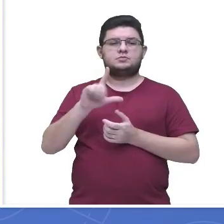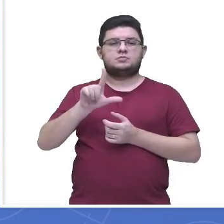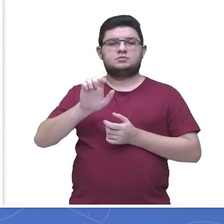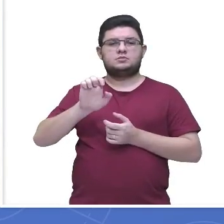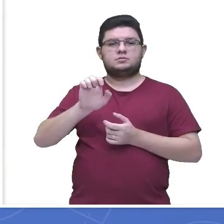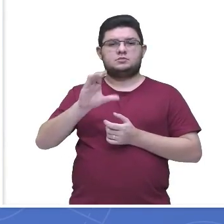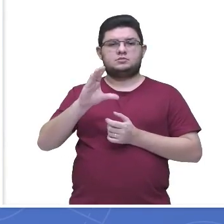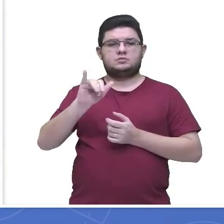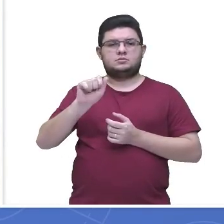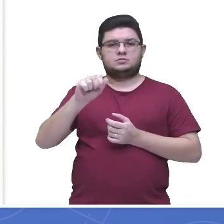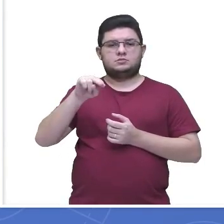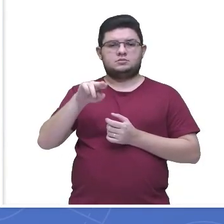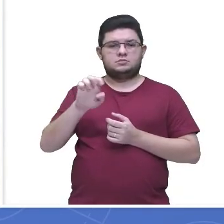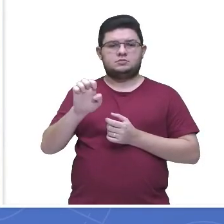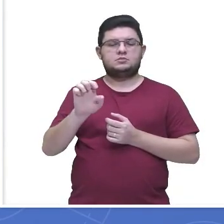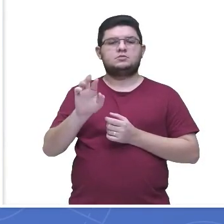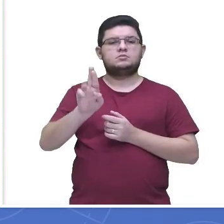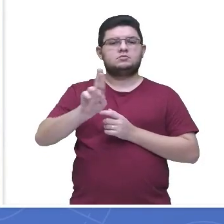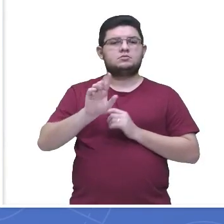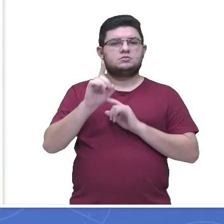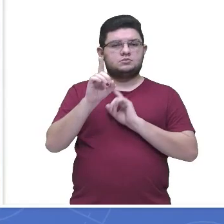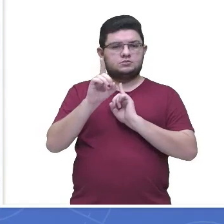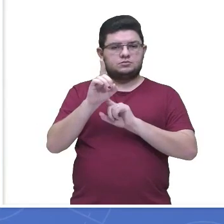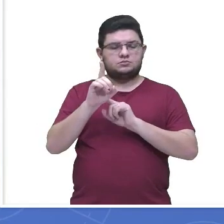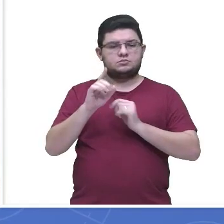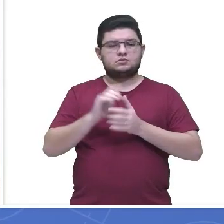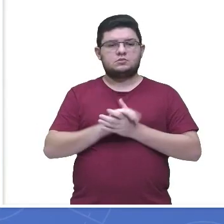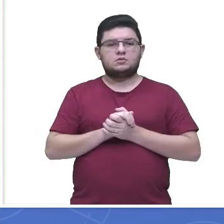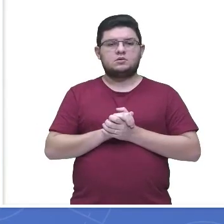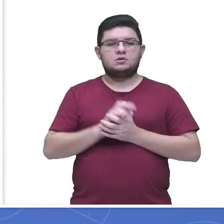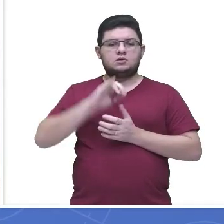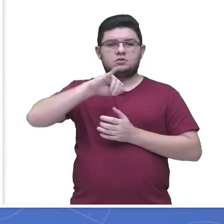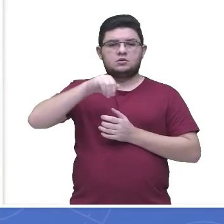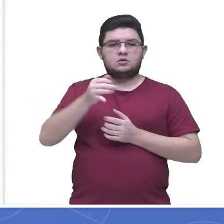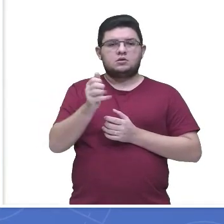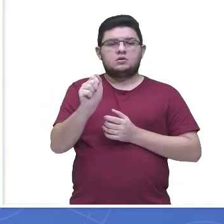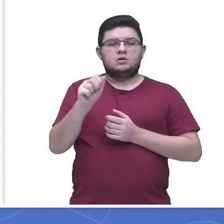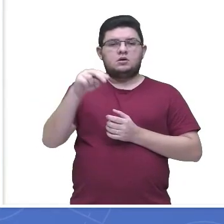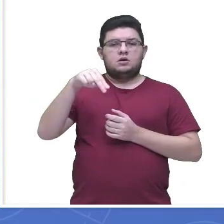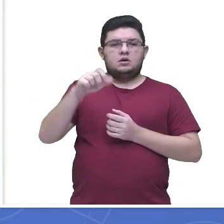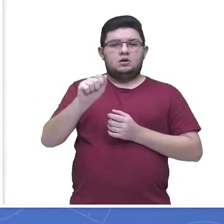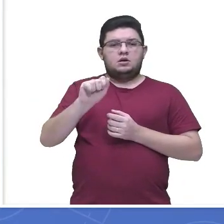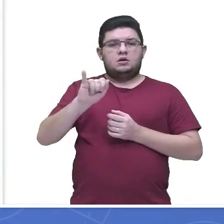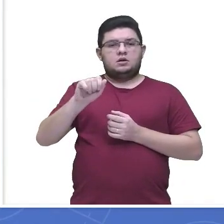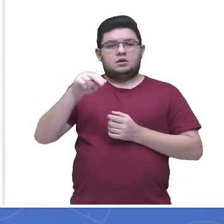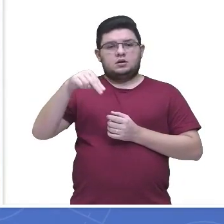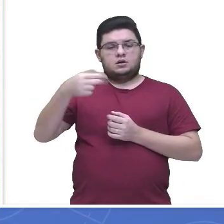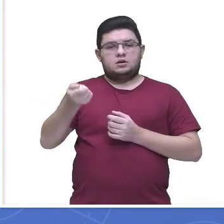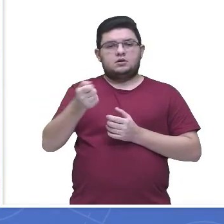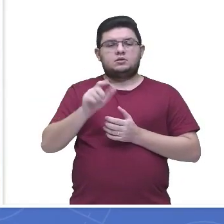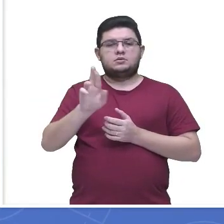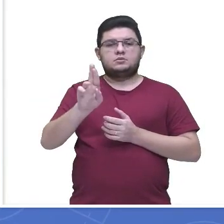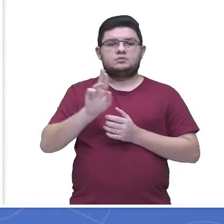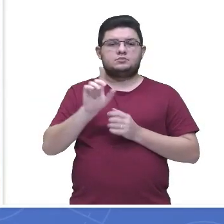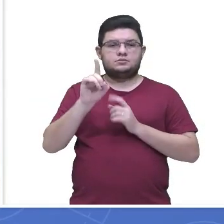letra B. A Janaína, letra... Temos aí a Fernanda, que respondeu letra